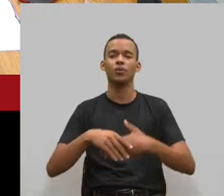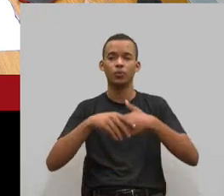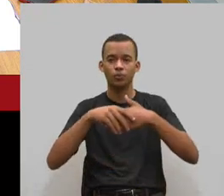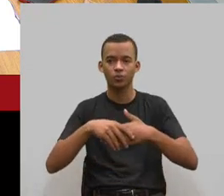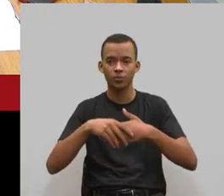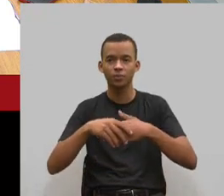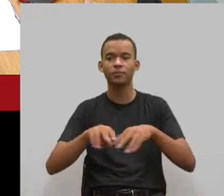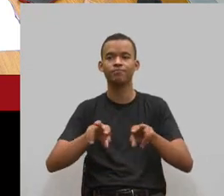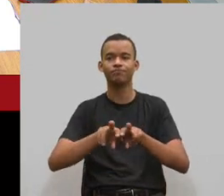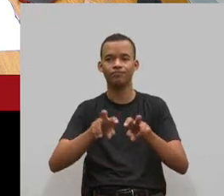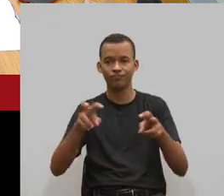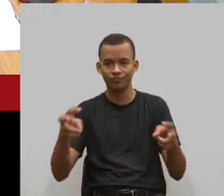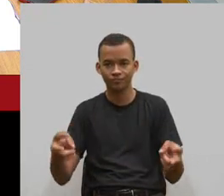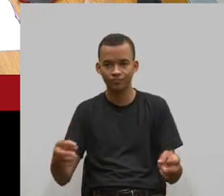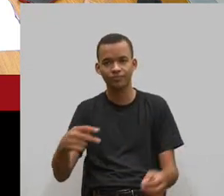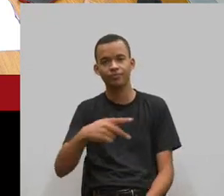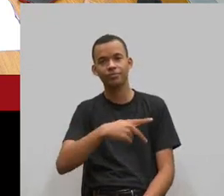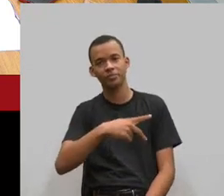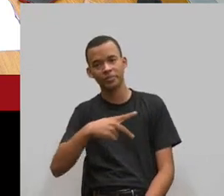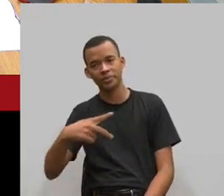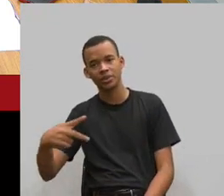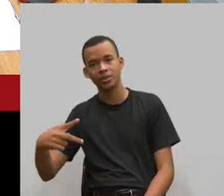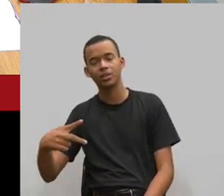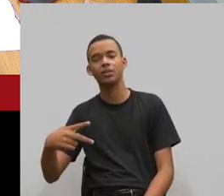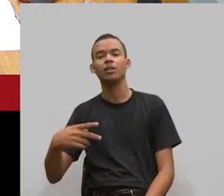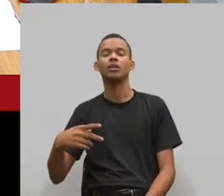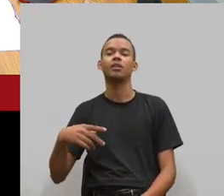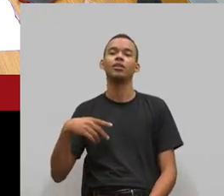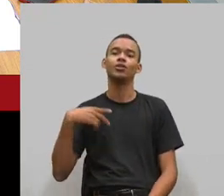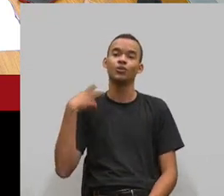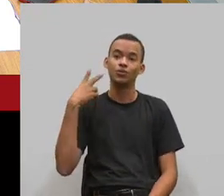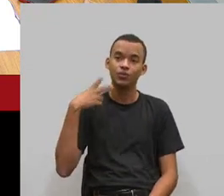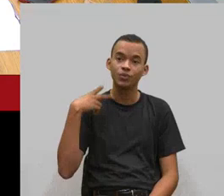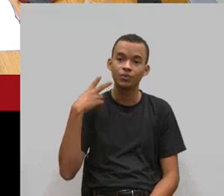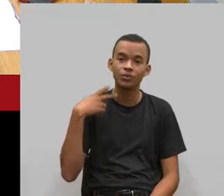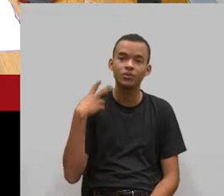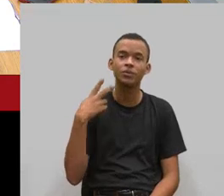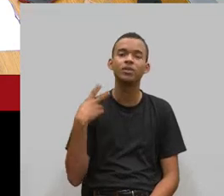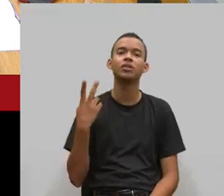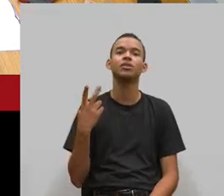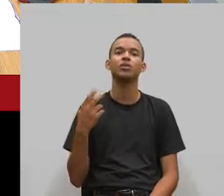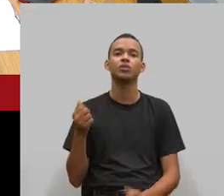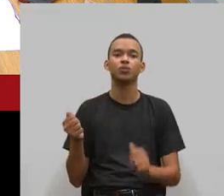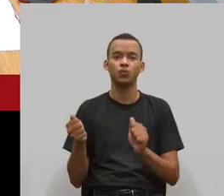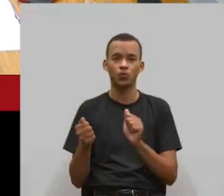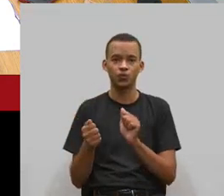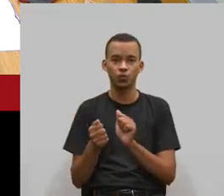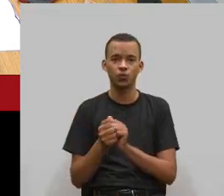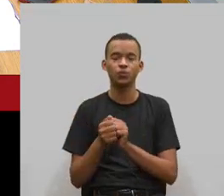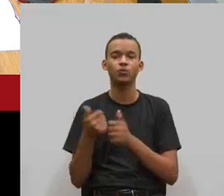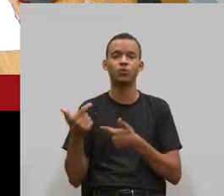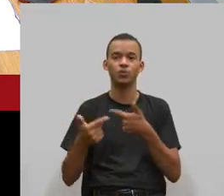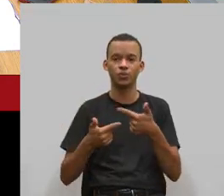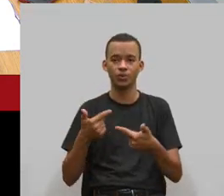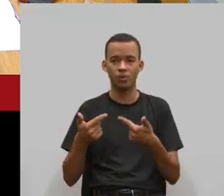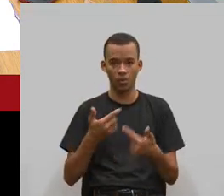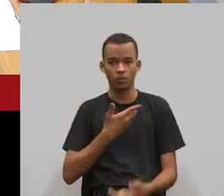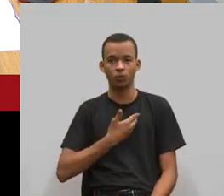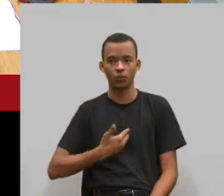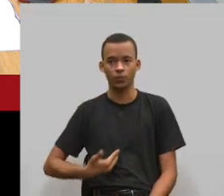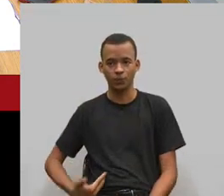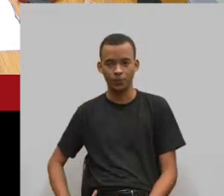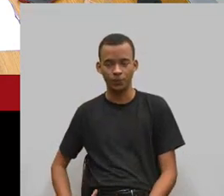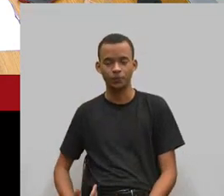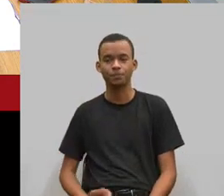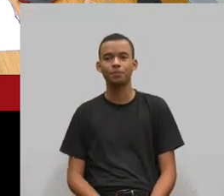nobres vereadores aqui de Jacutinga companheiros de câmara né parlamentar Cláudio todos por presente eu gostaria